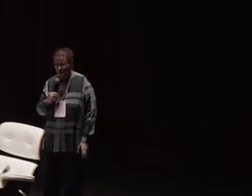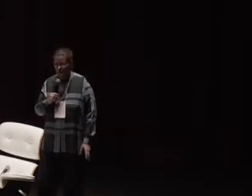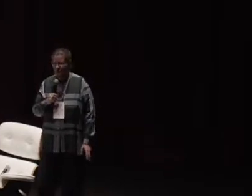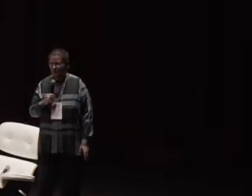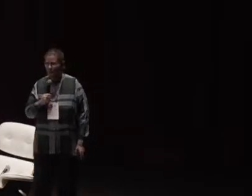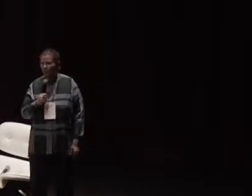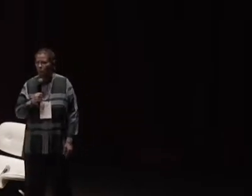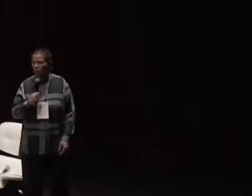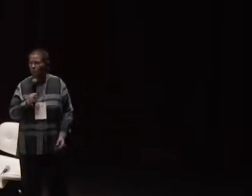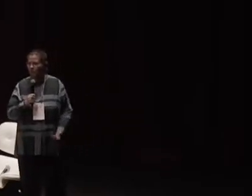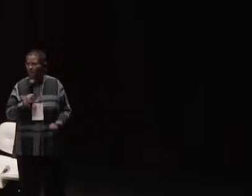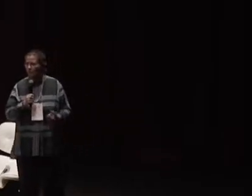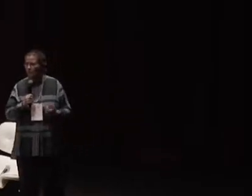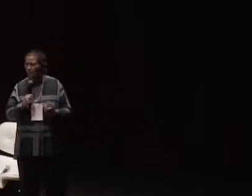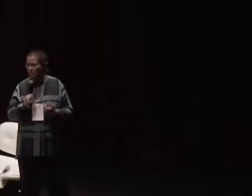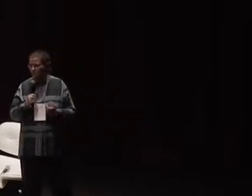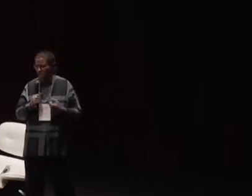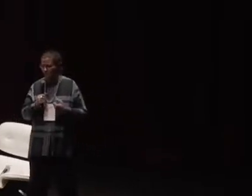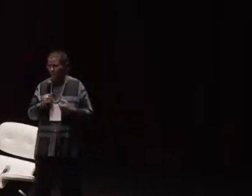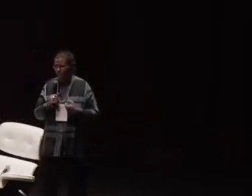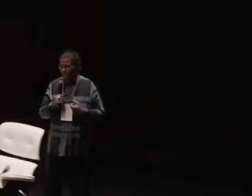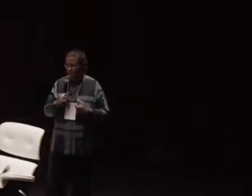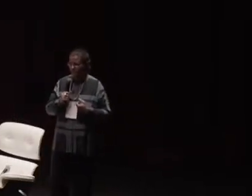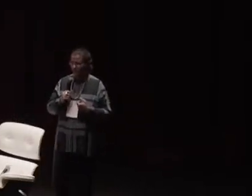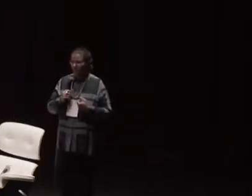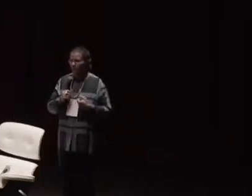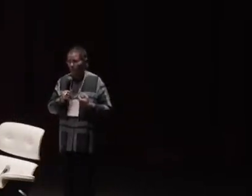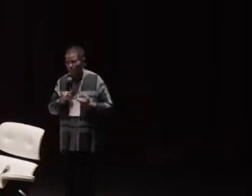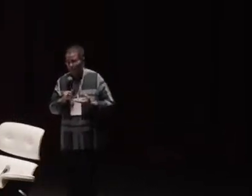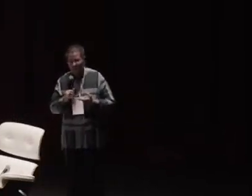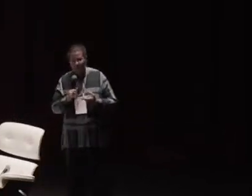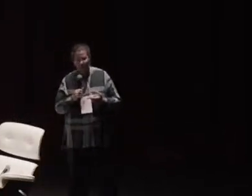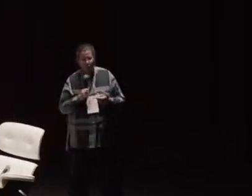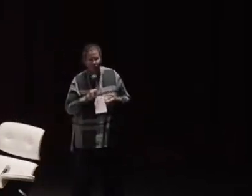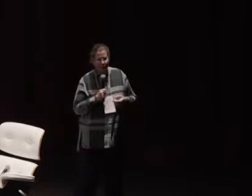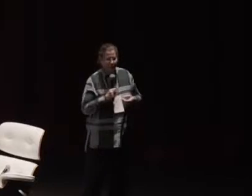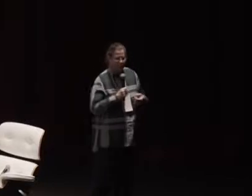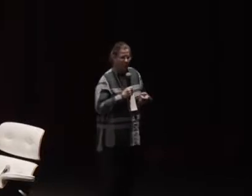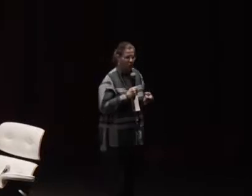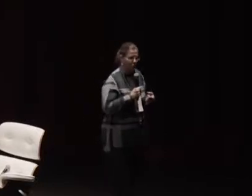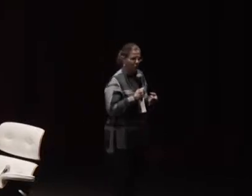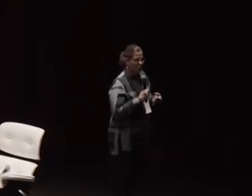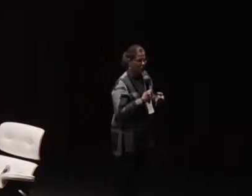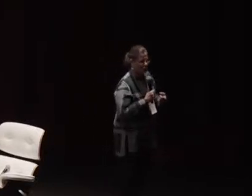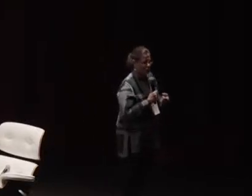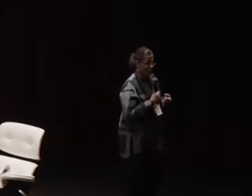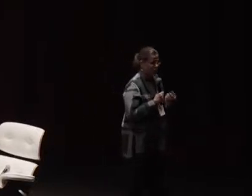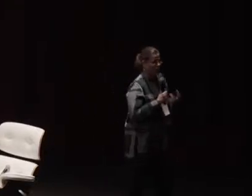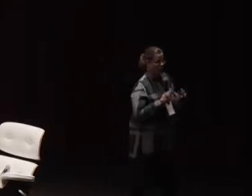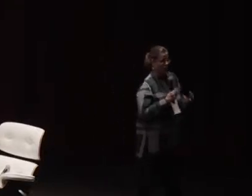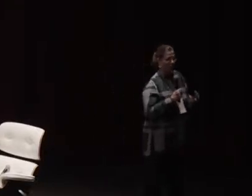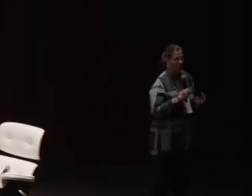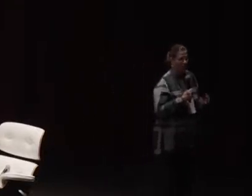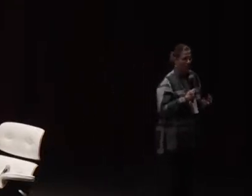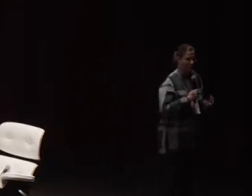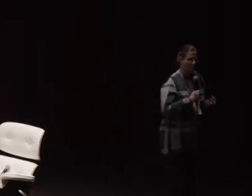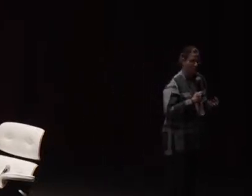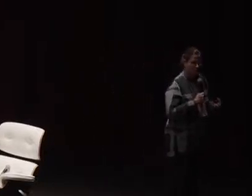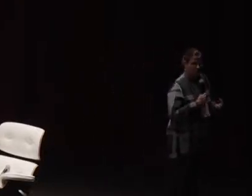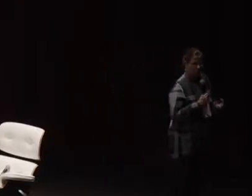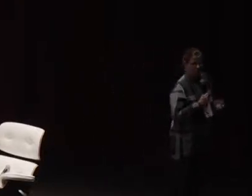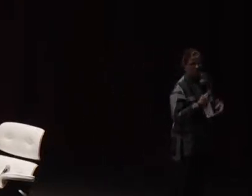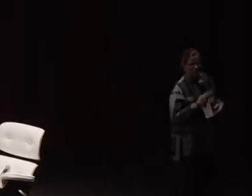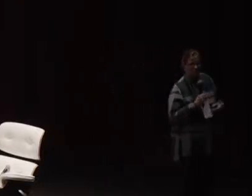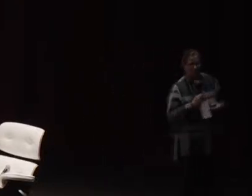boa aliança com a sua empresa de origem. Por quê? Porque essa empresa de origem tem uma origem. Ela é